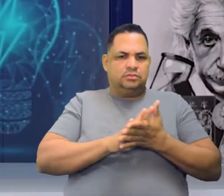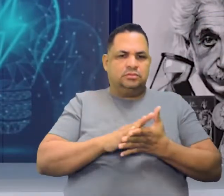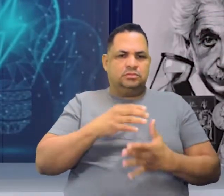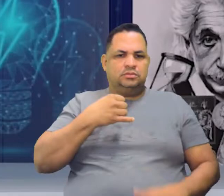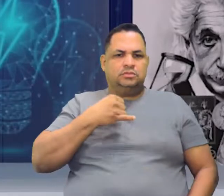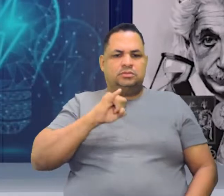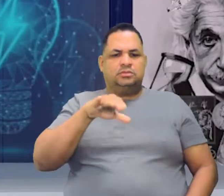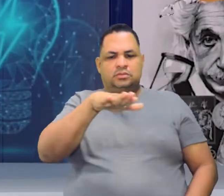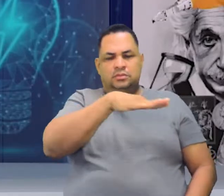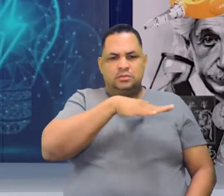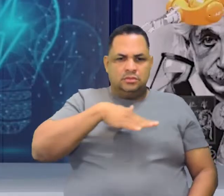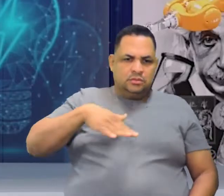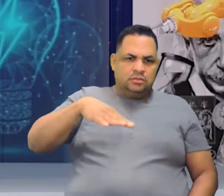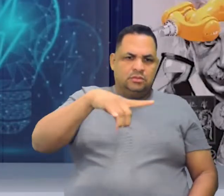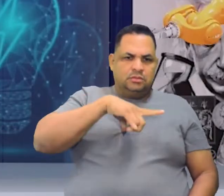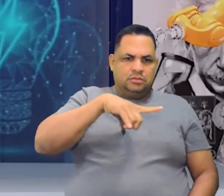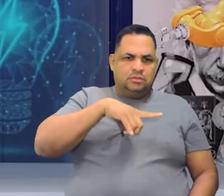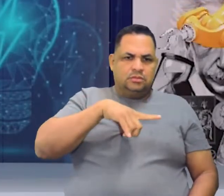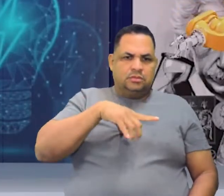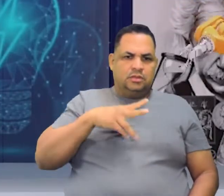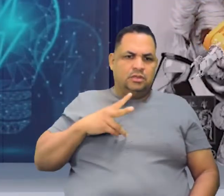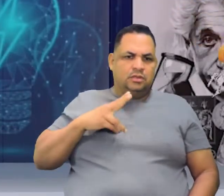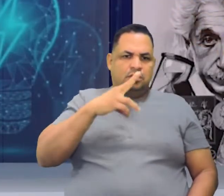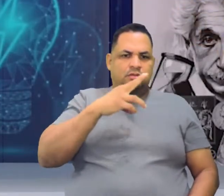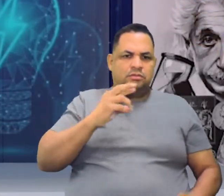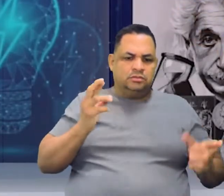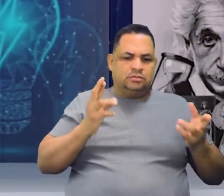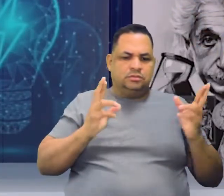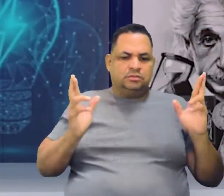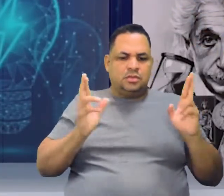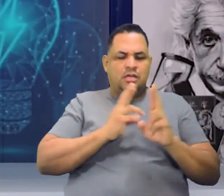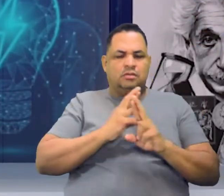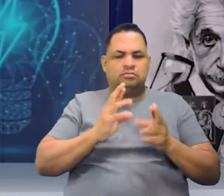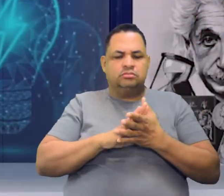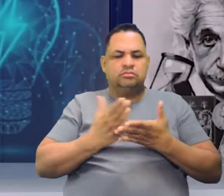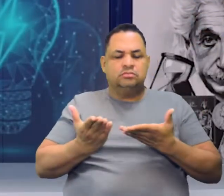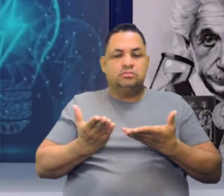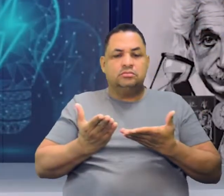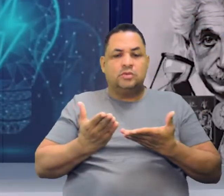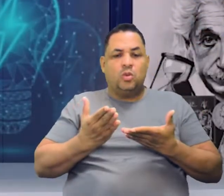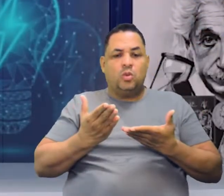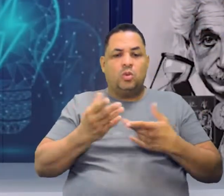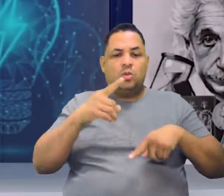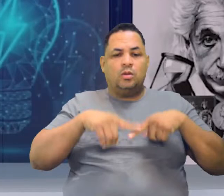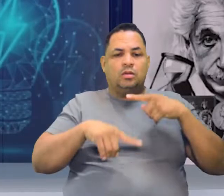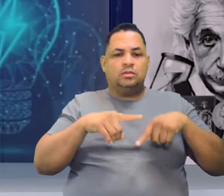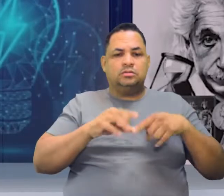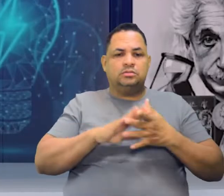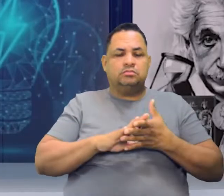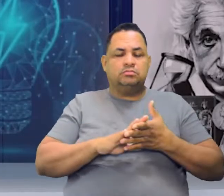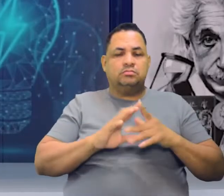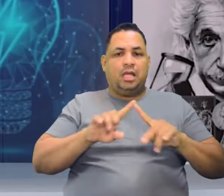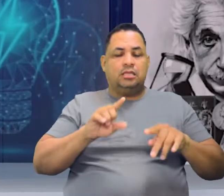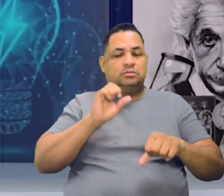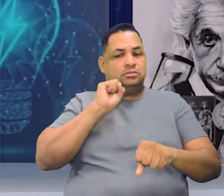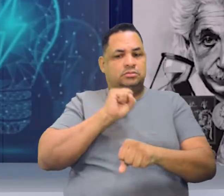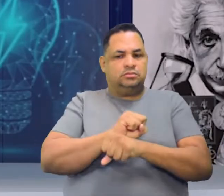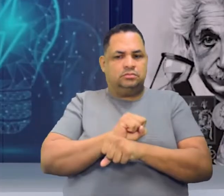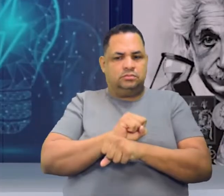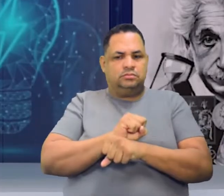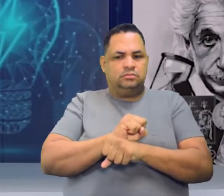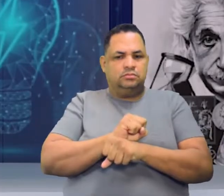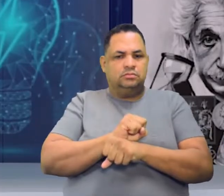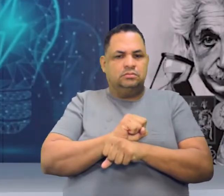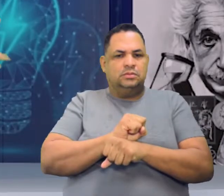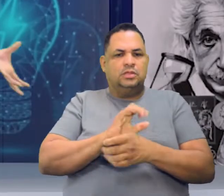numa superfície, a gente tem a força de reação normal sobre o corpo, tá certo? Mas mesmo assim ele tá paradinho, tá? Para ele